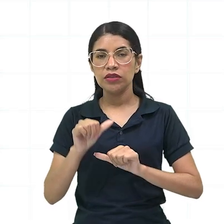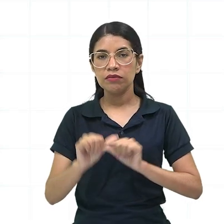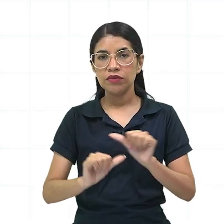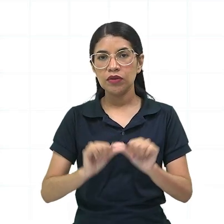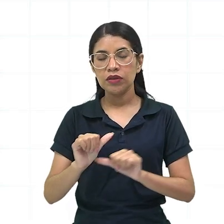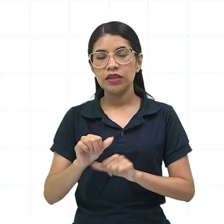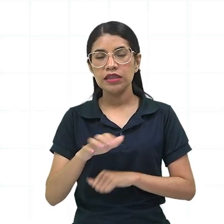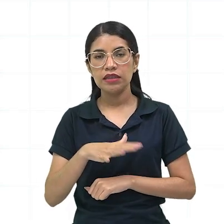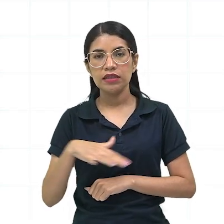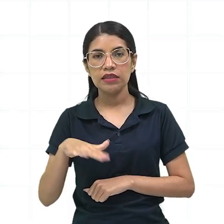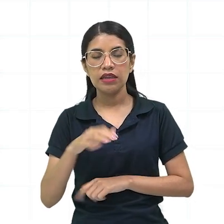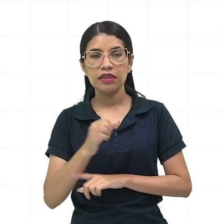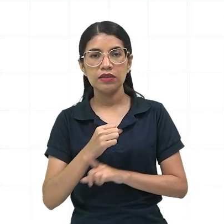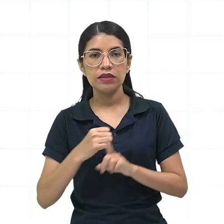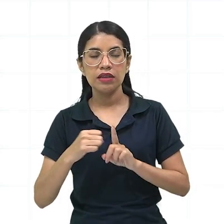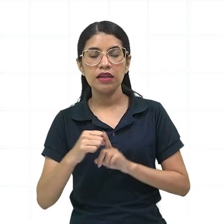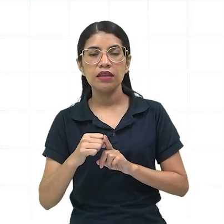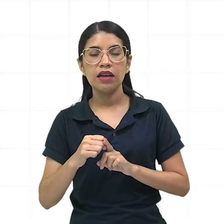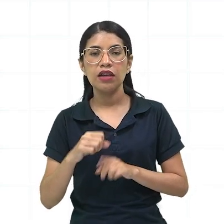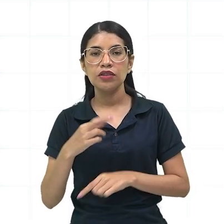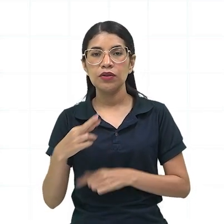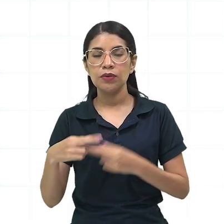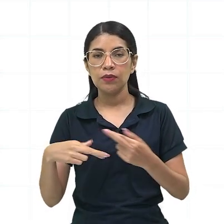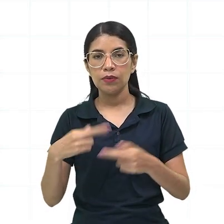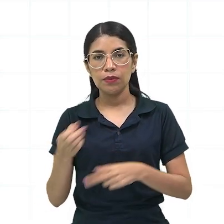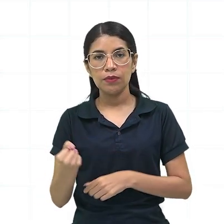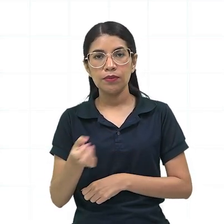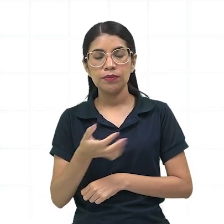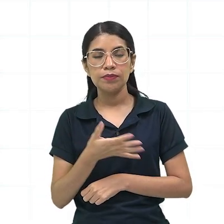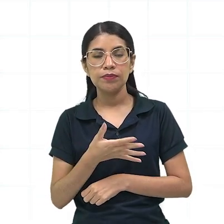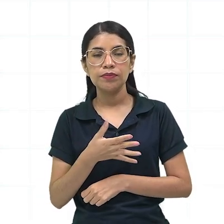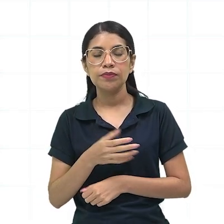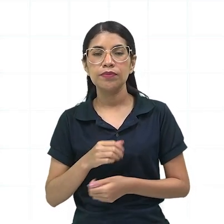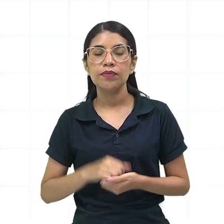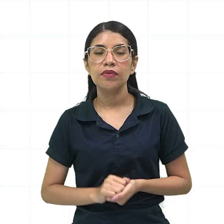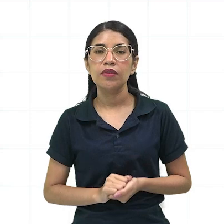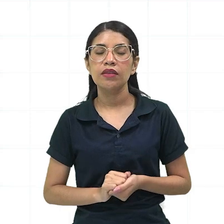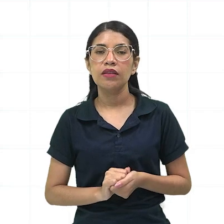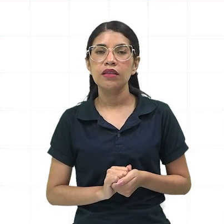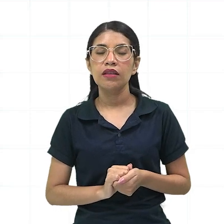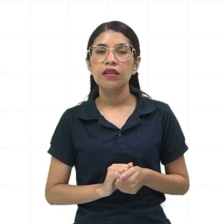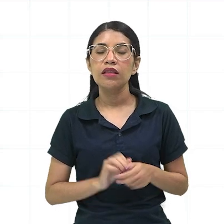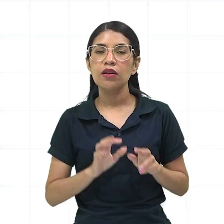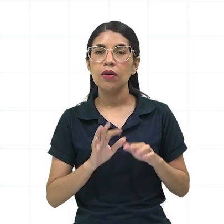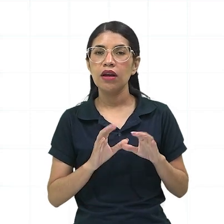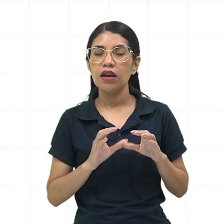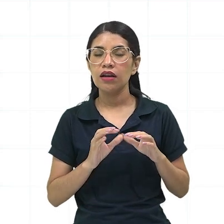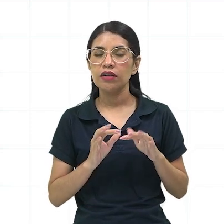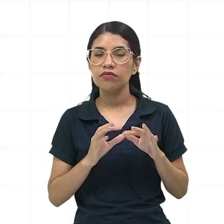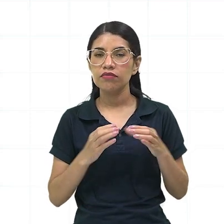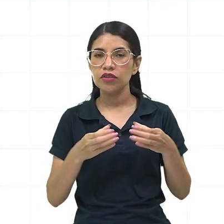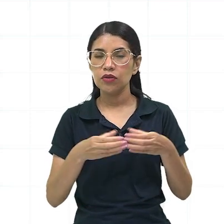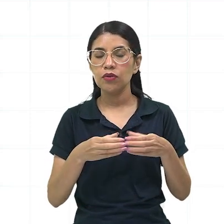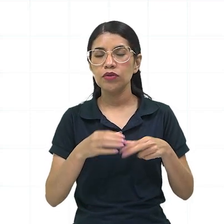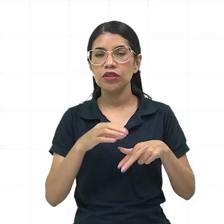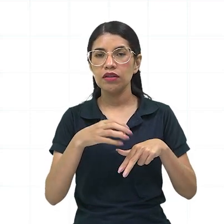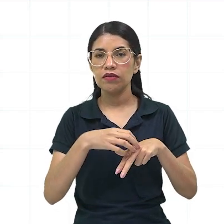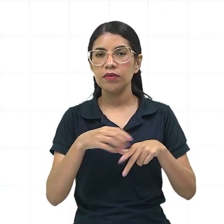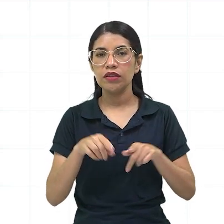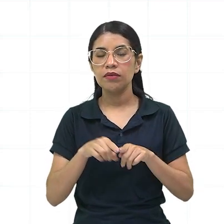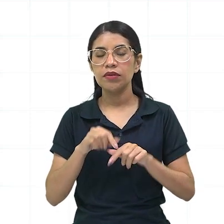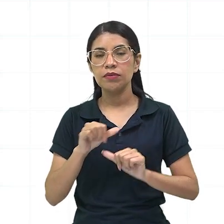da vida social e cultural, chamado de Renascimento, as cortes reais também se transformaram.